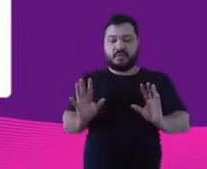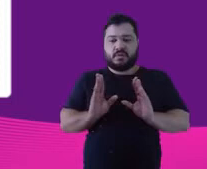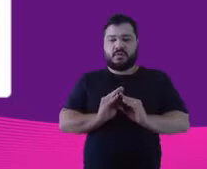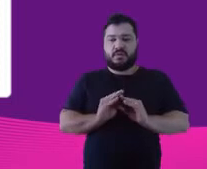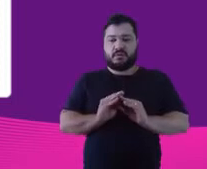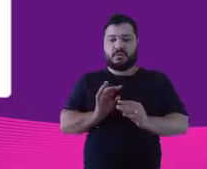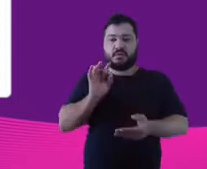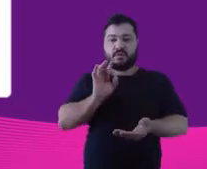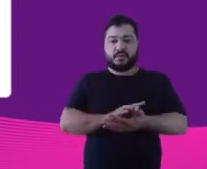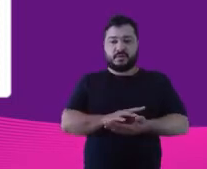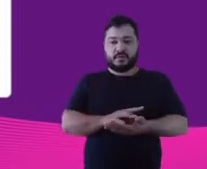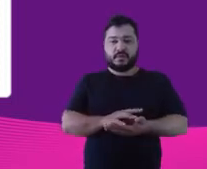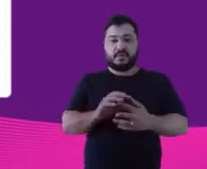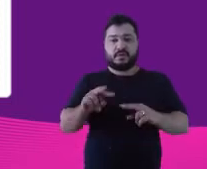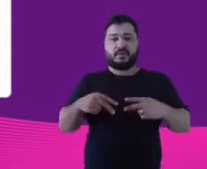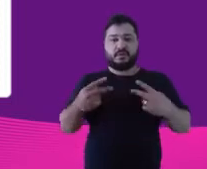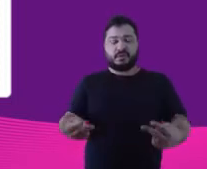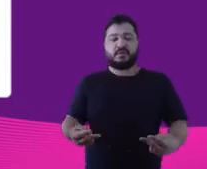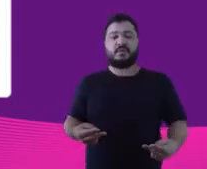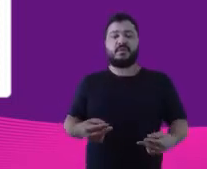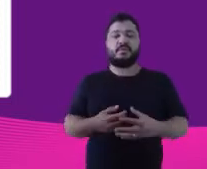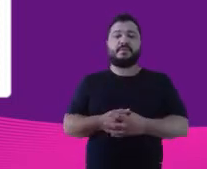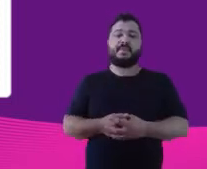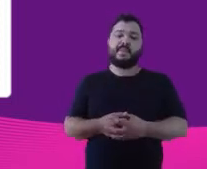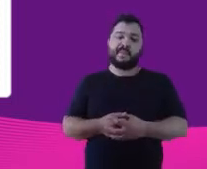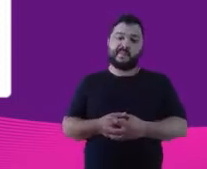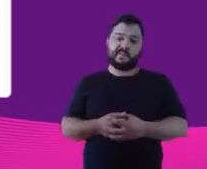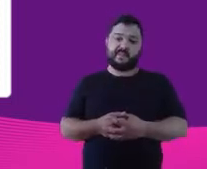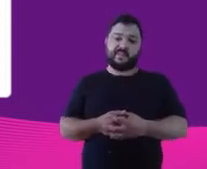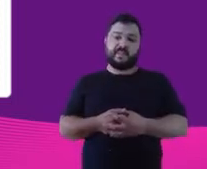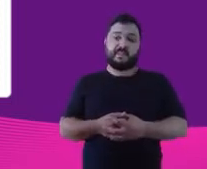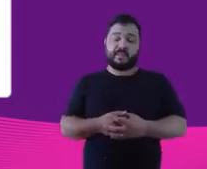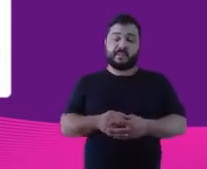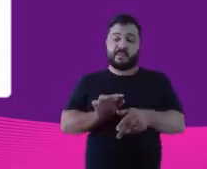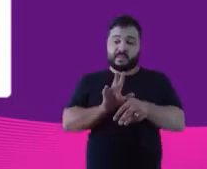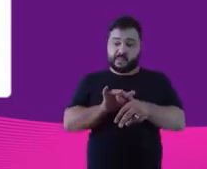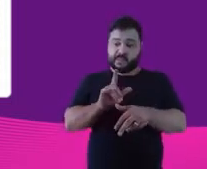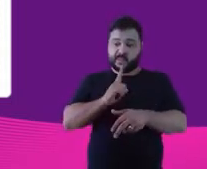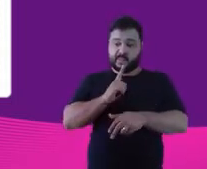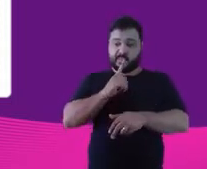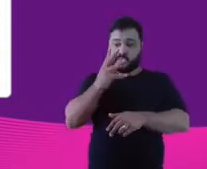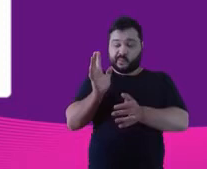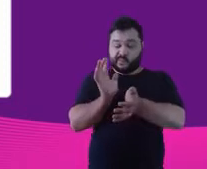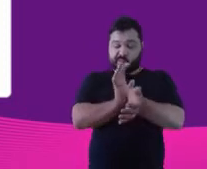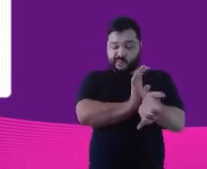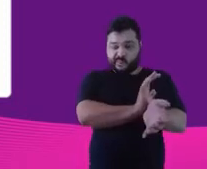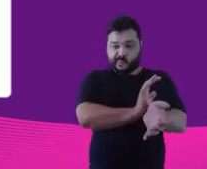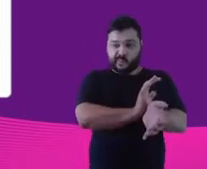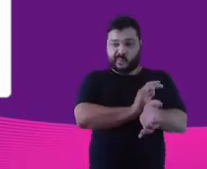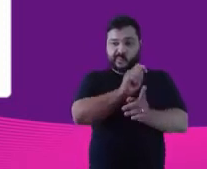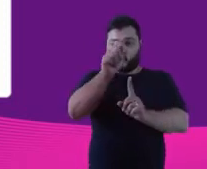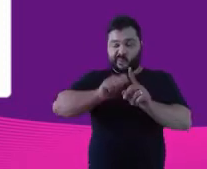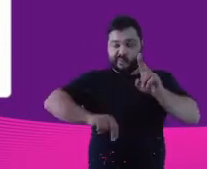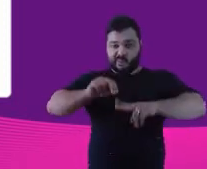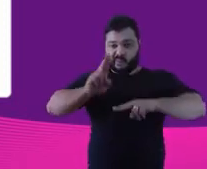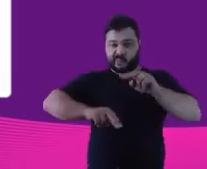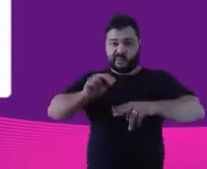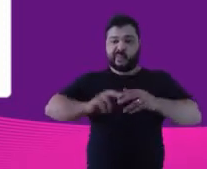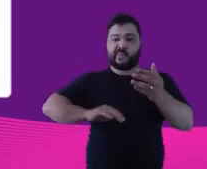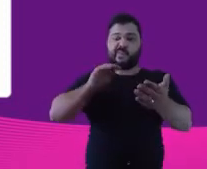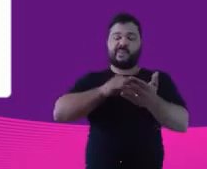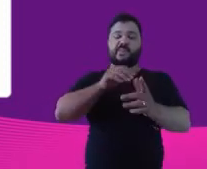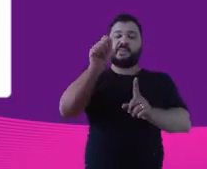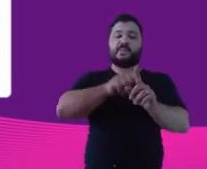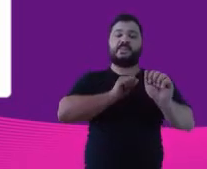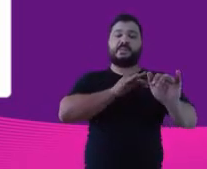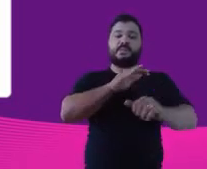verdade, de fazer transplante autólogo de medula óssea. Esse paciente fez 4 ciclos, de junho a setembro de